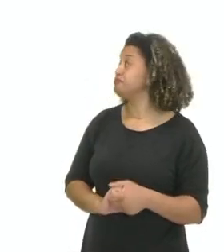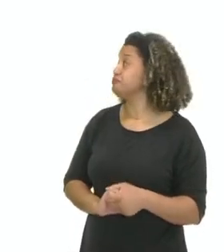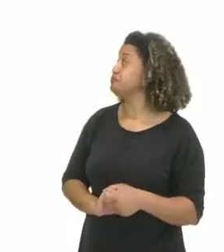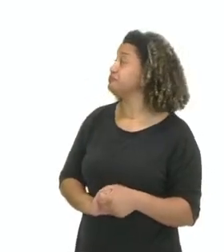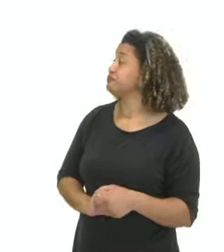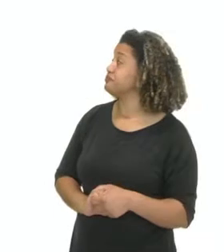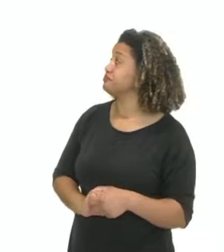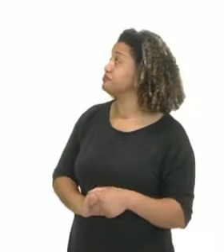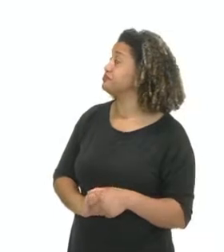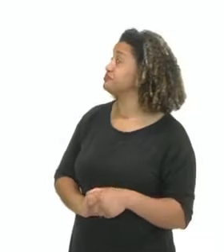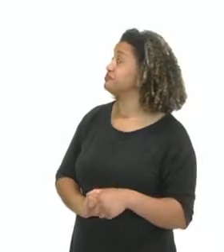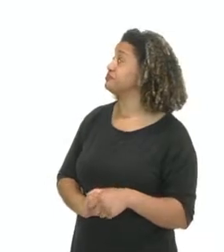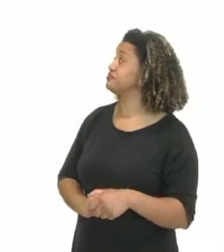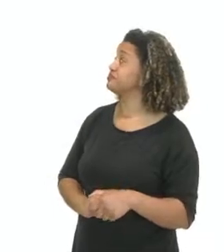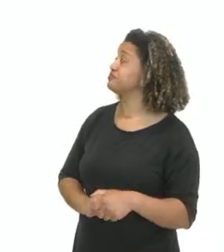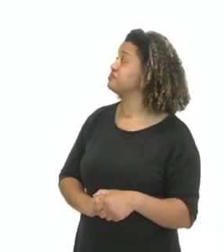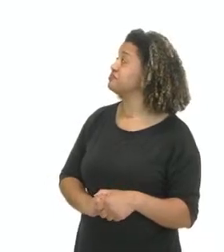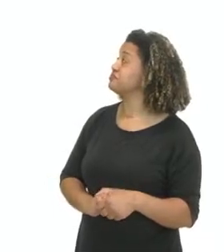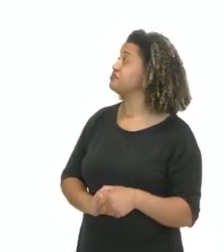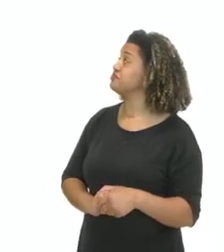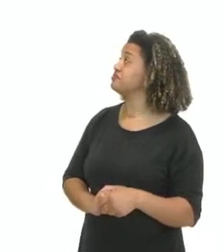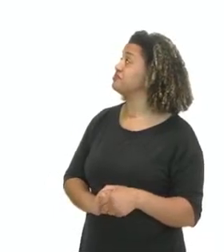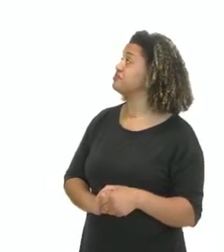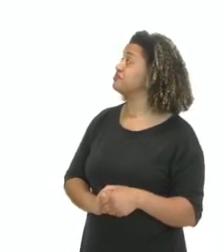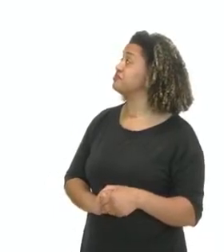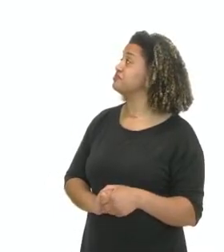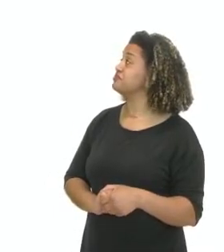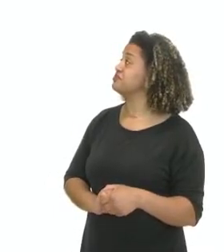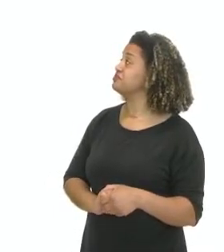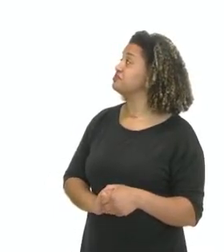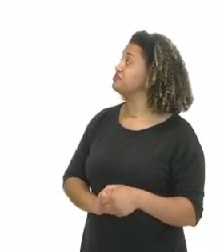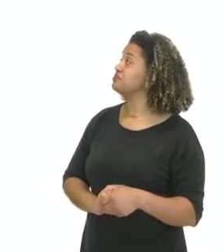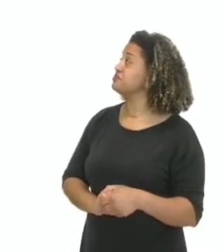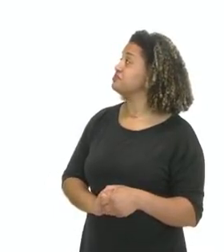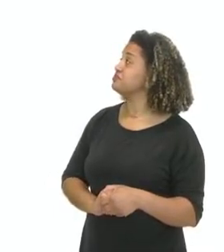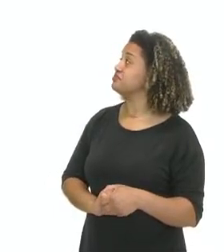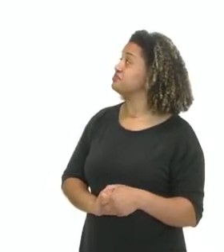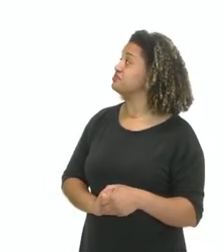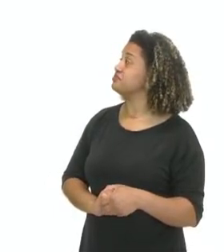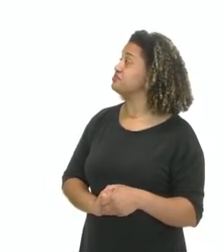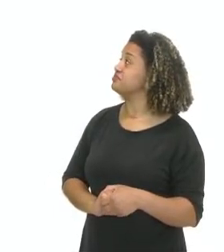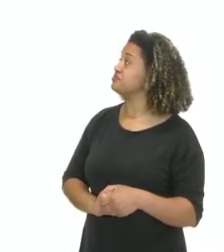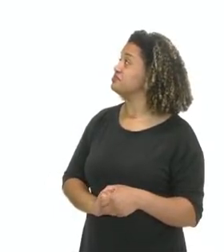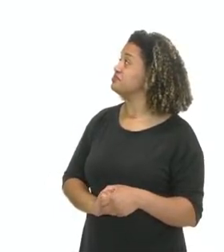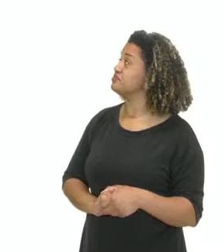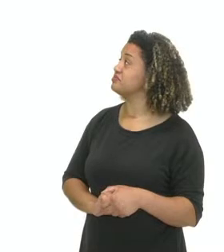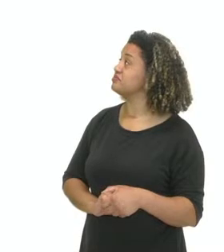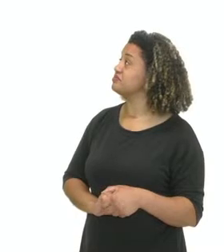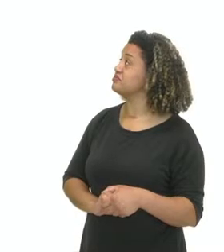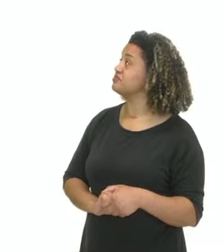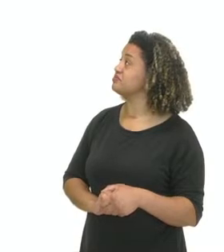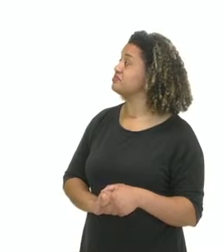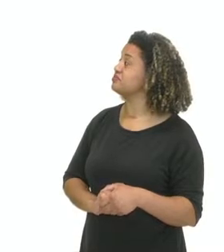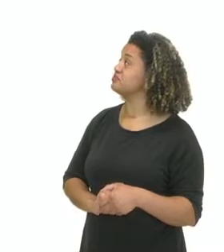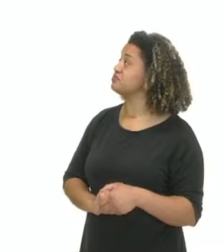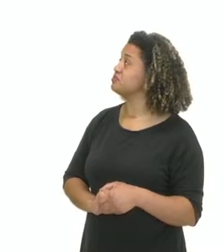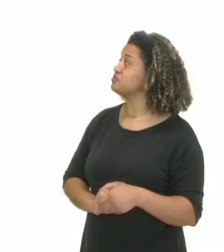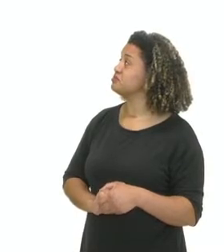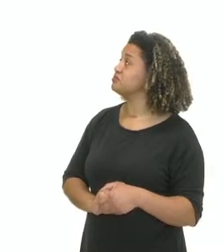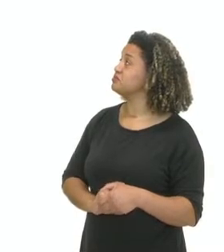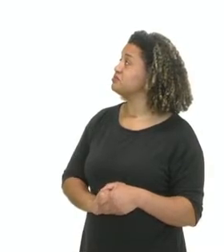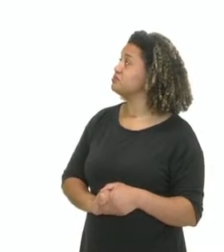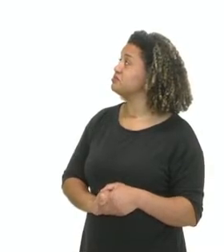têmpera brusca da vitalidade na influência de um novo clima rigoroso. Lembramo-nos, entretanto, com